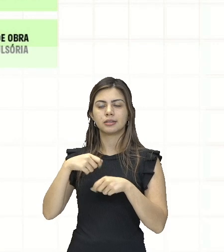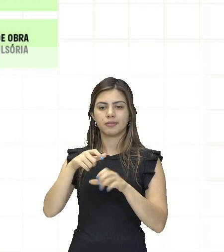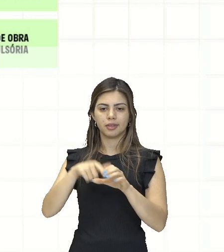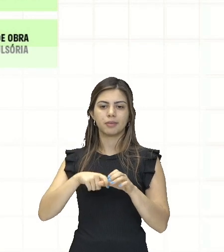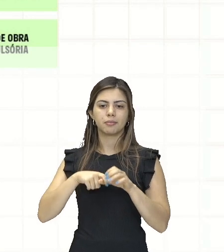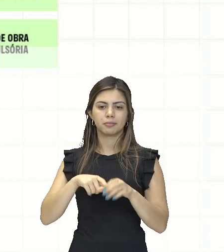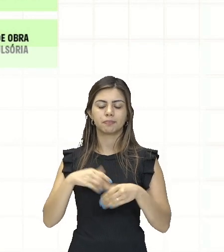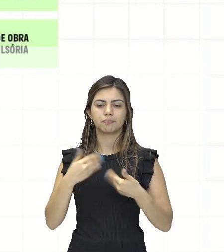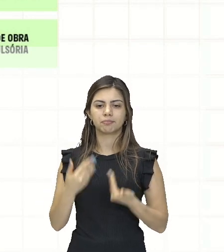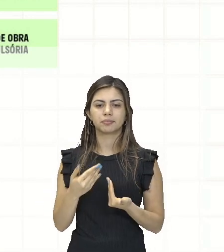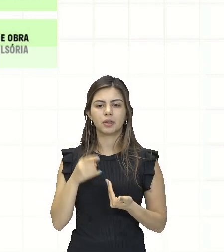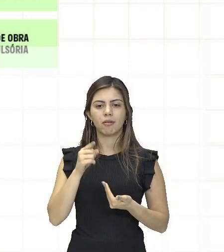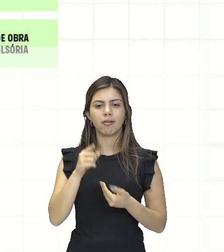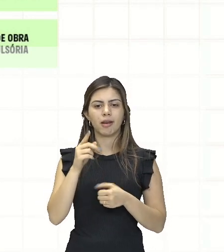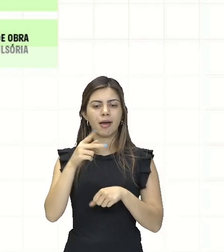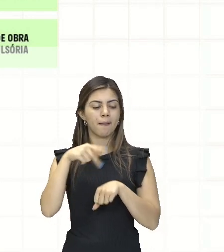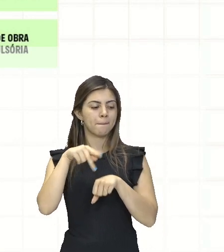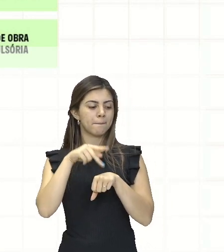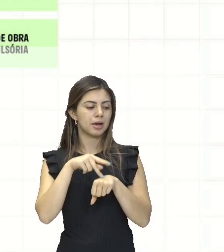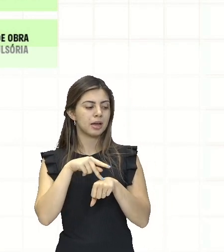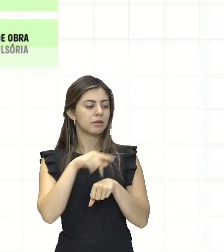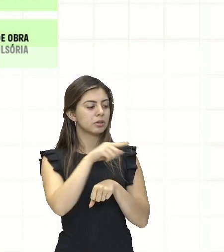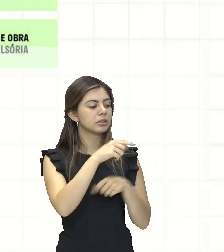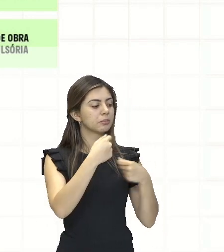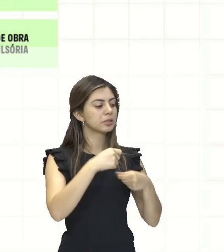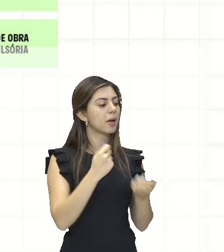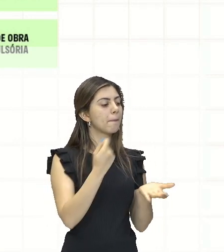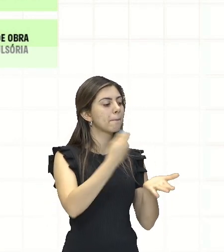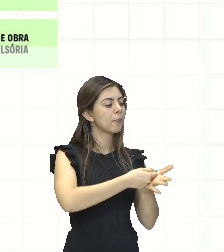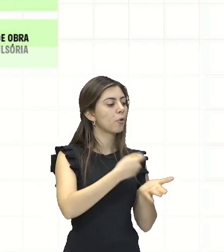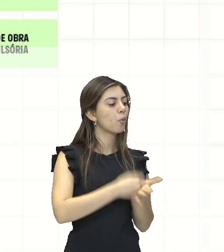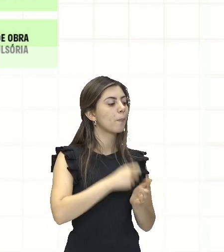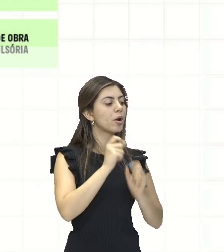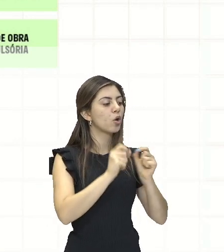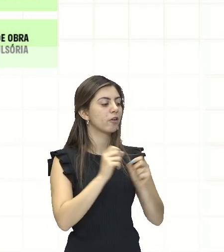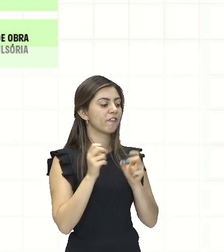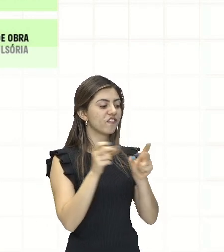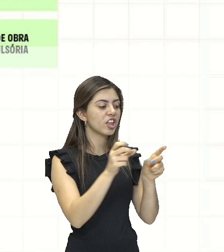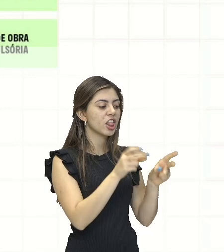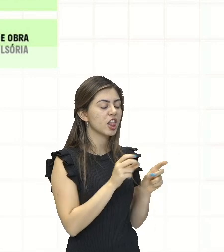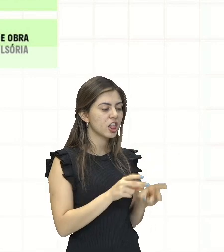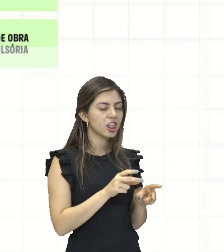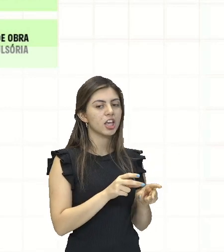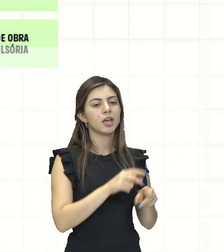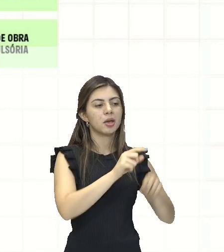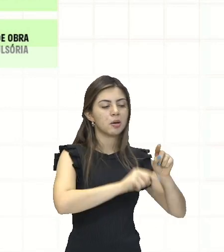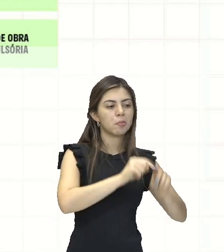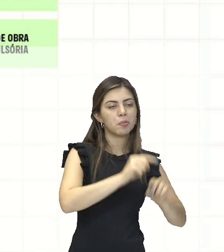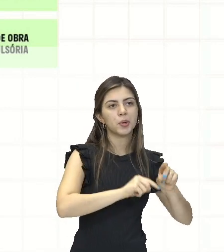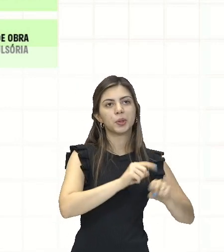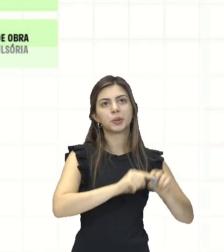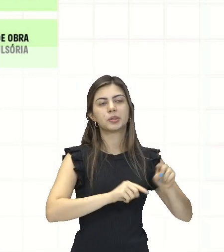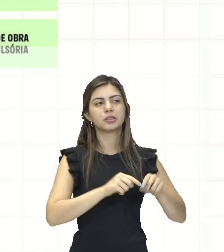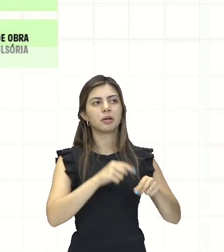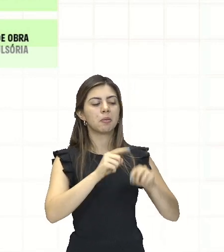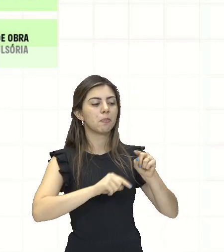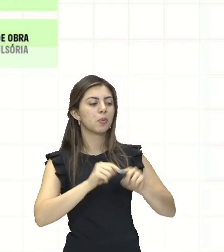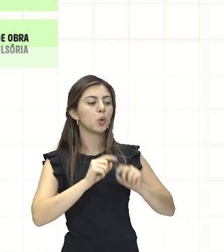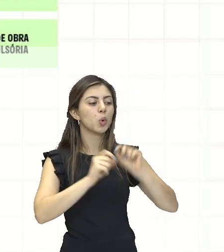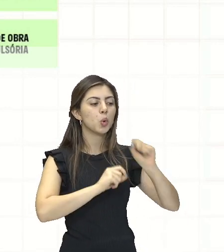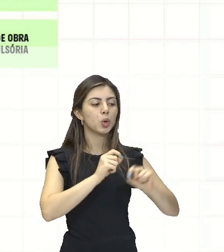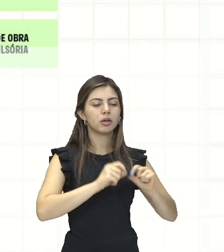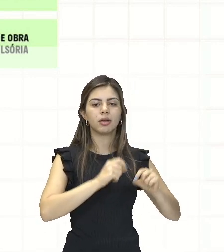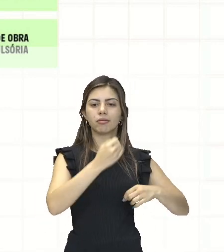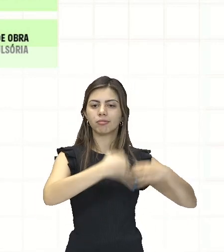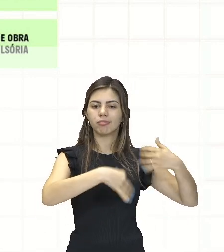que vai dizer para a colônia o que ela deve comprar, o que ela deve vender, o que ela deve produzir, o que ela não deve produzir. E